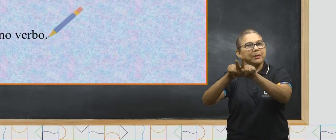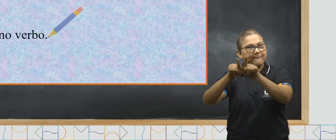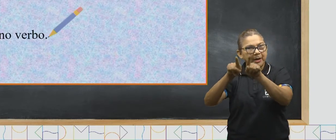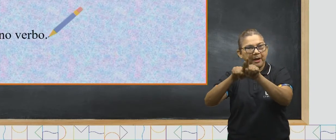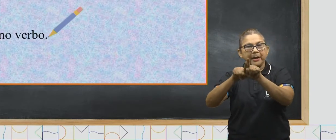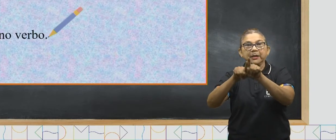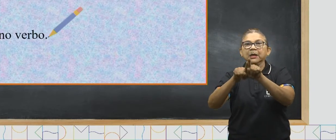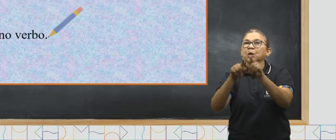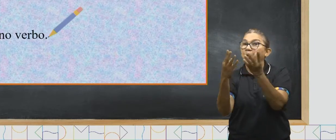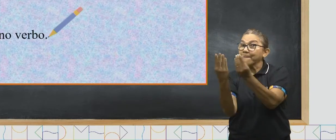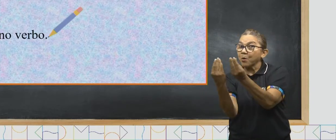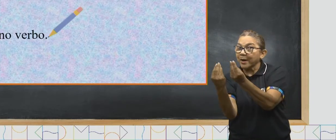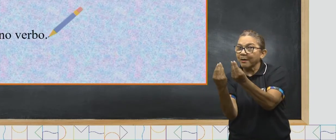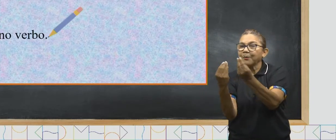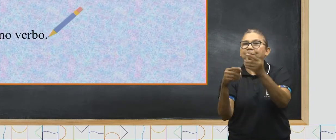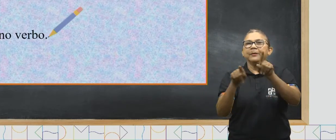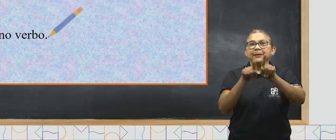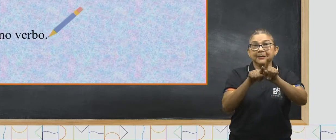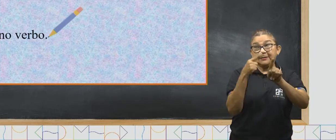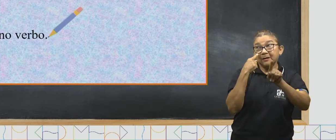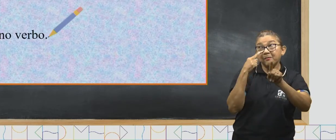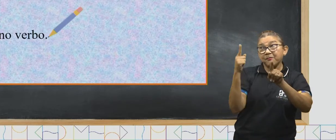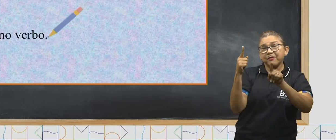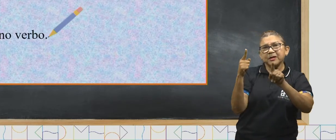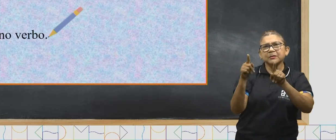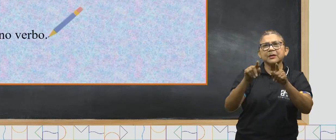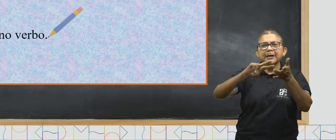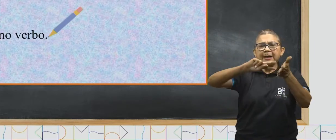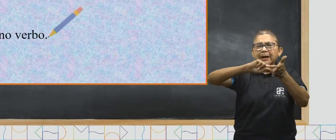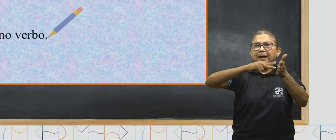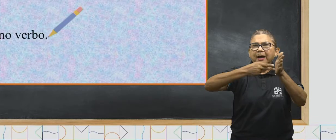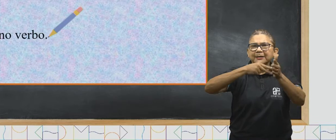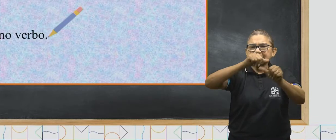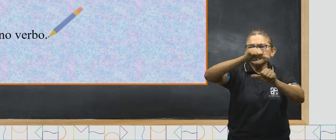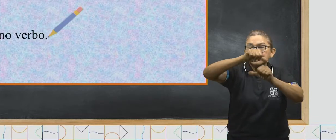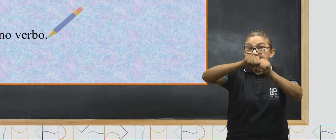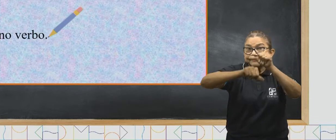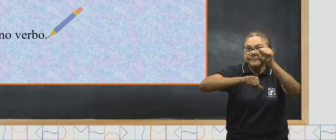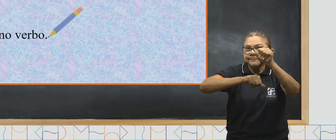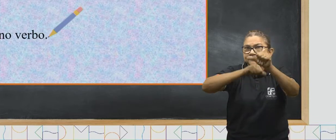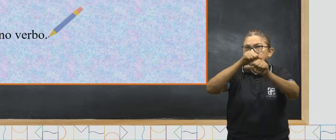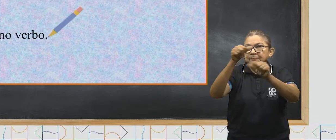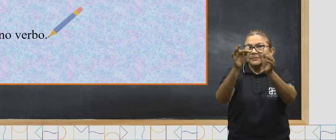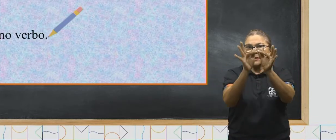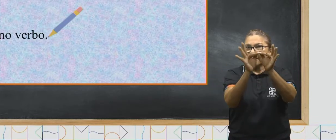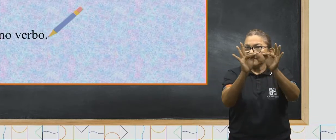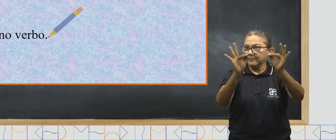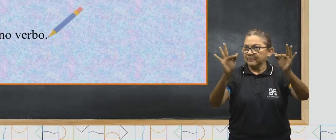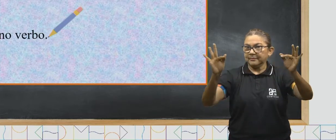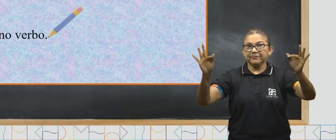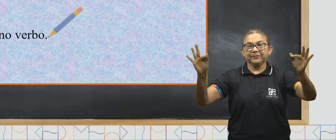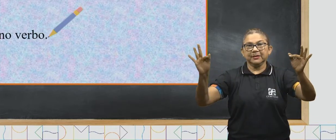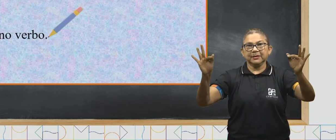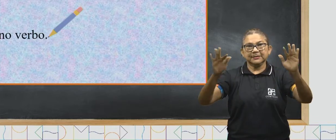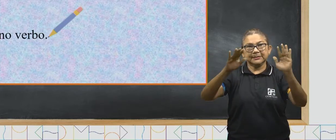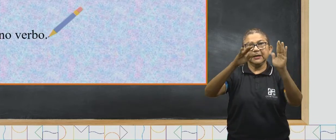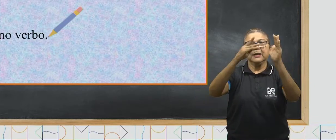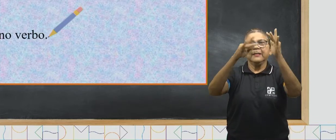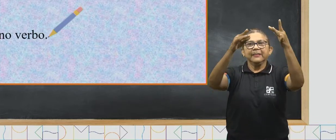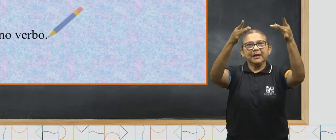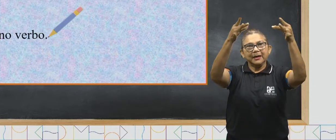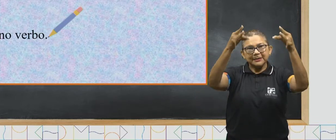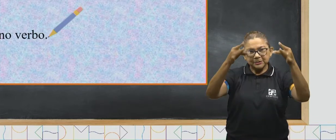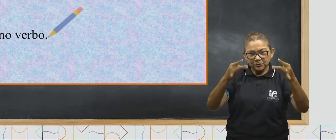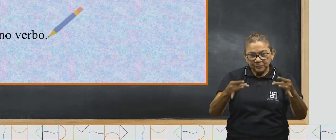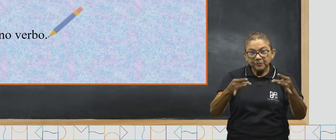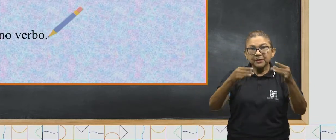mudanças no verbo. Quais variações, modificações na estrutura da palavra o verbo